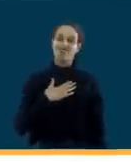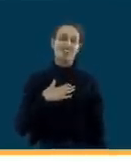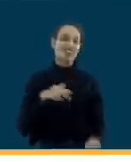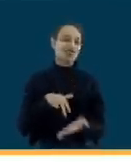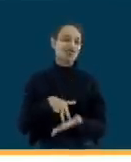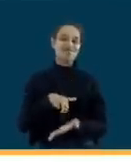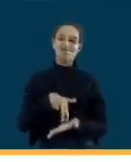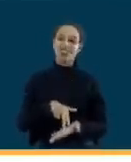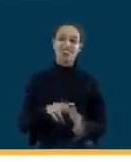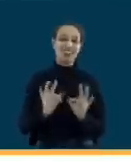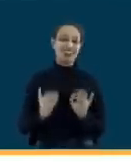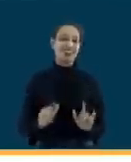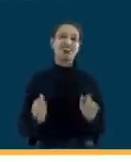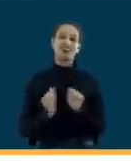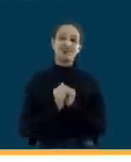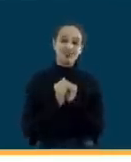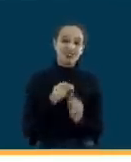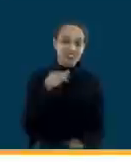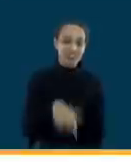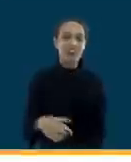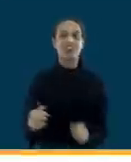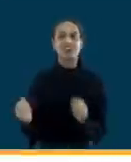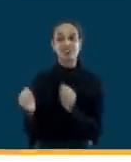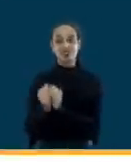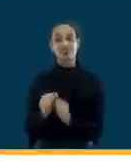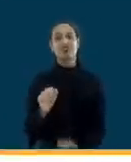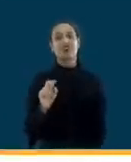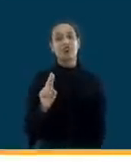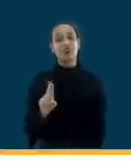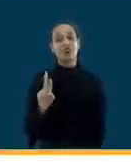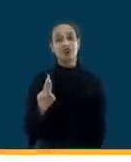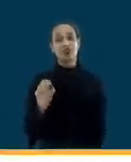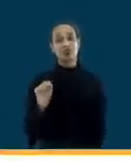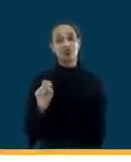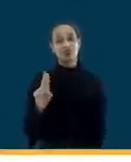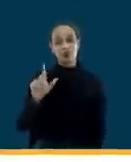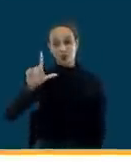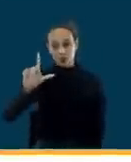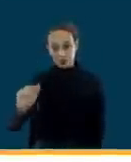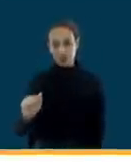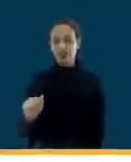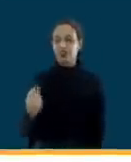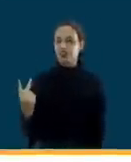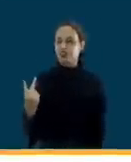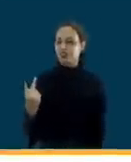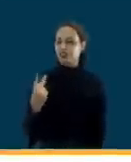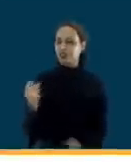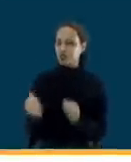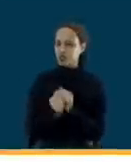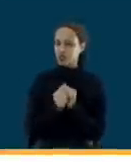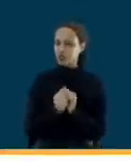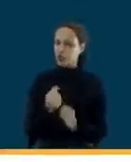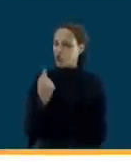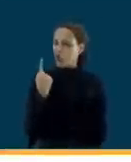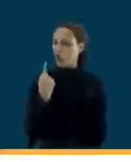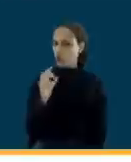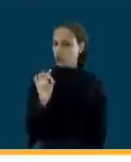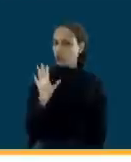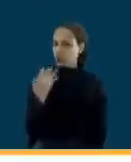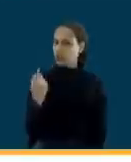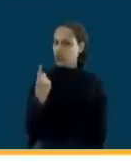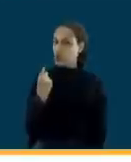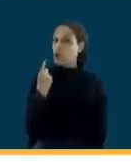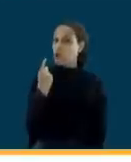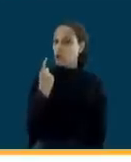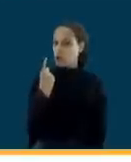Com a Úrsula. Úrsula, nós só tivemos presentes uma vez, né? Em contato mesmo. Foi no